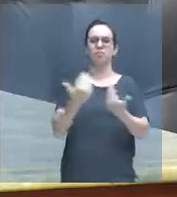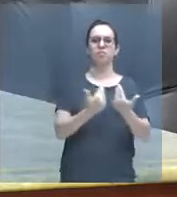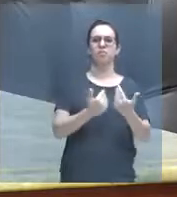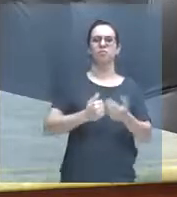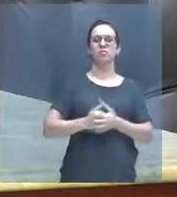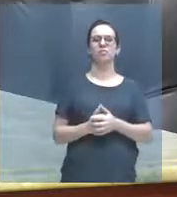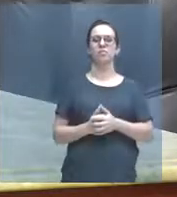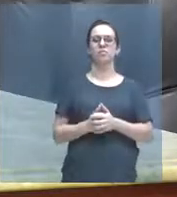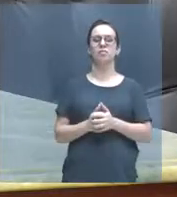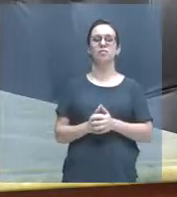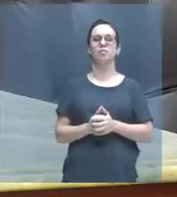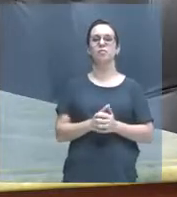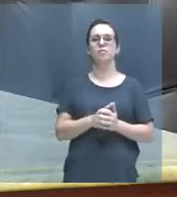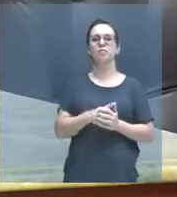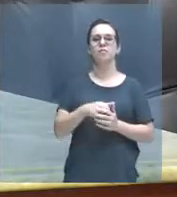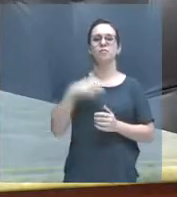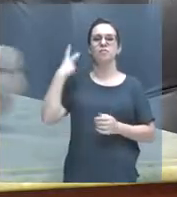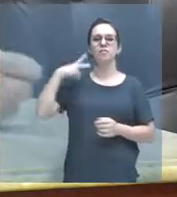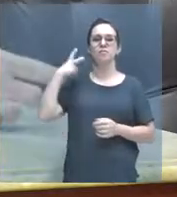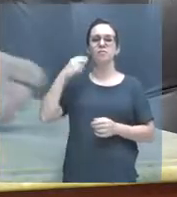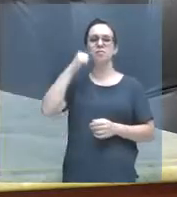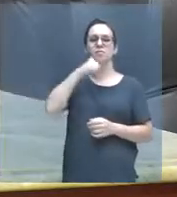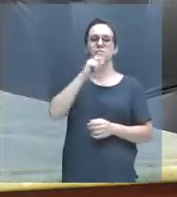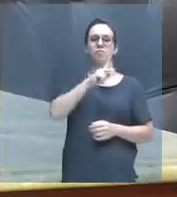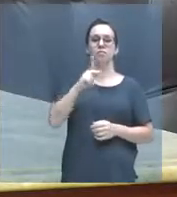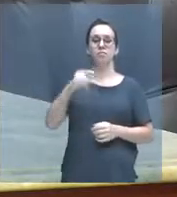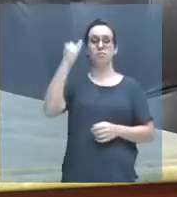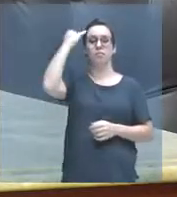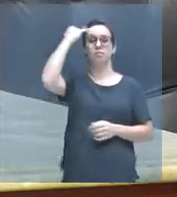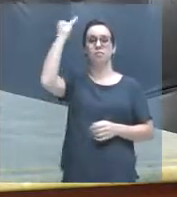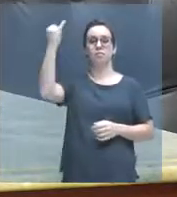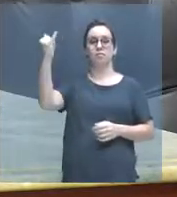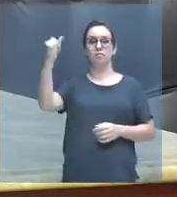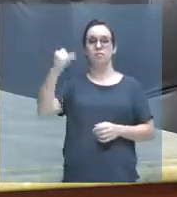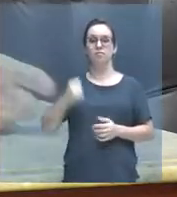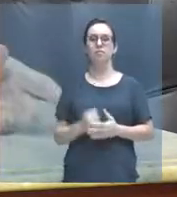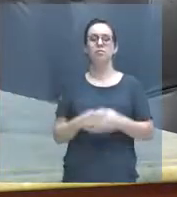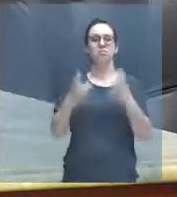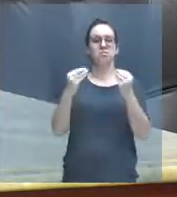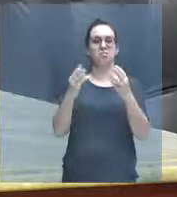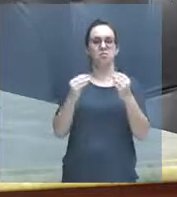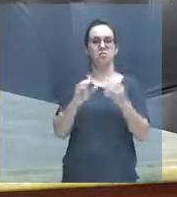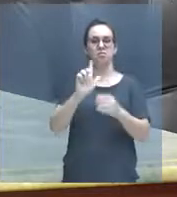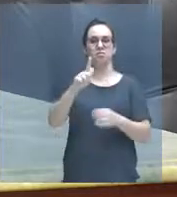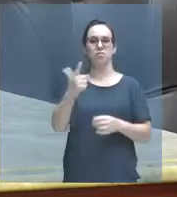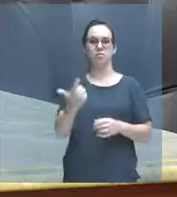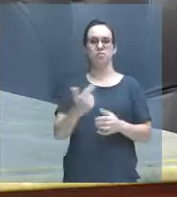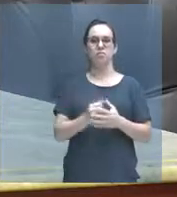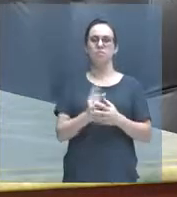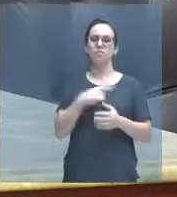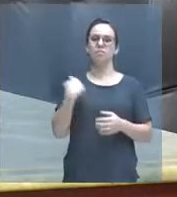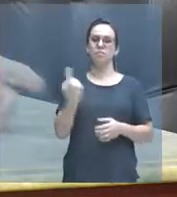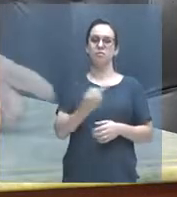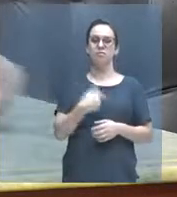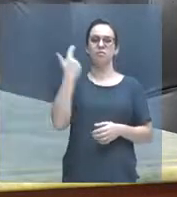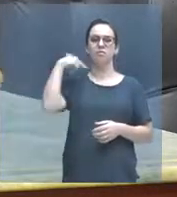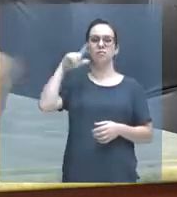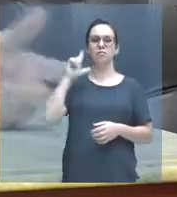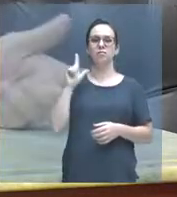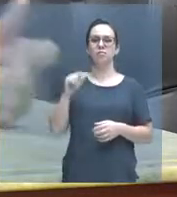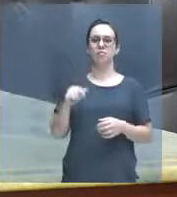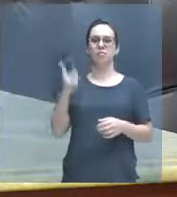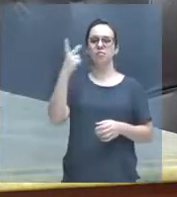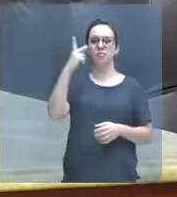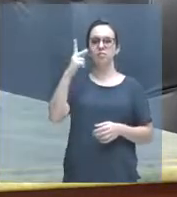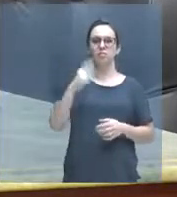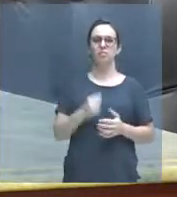teve grandes ideias, a Cris, o próprio Luizinho, o Braulio, e nós conseguimos, então,